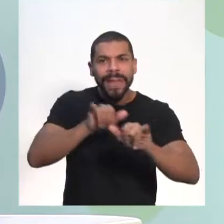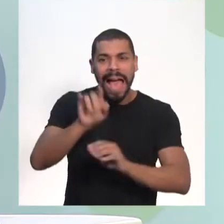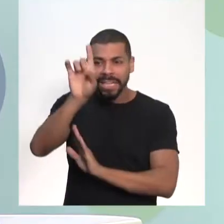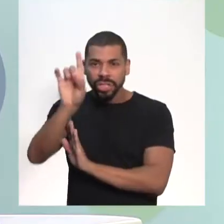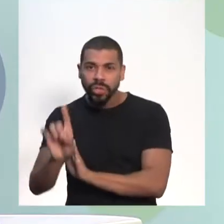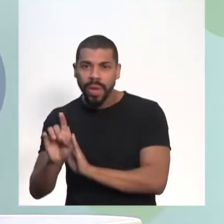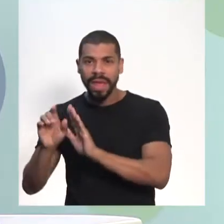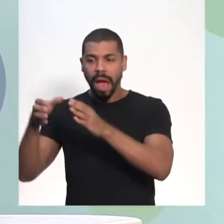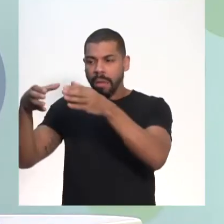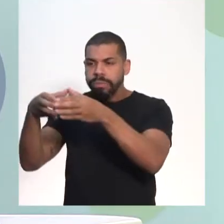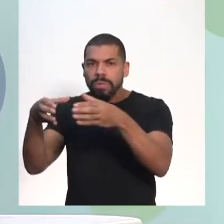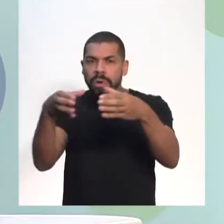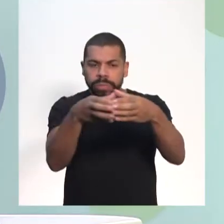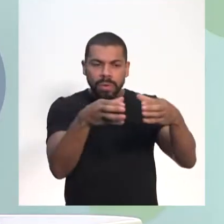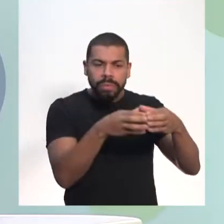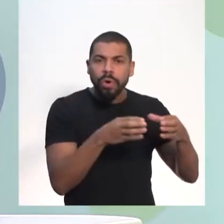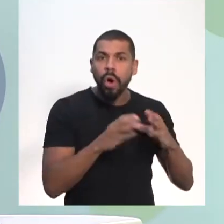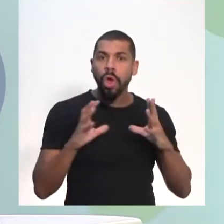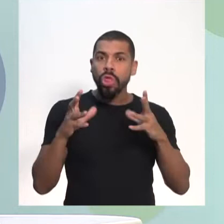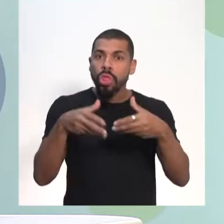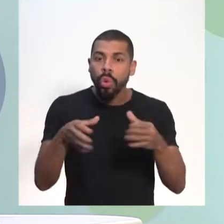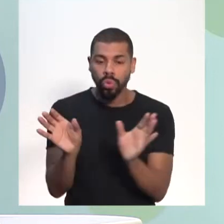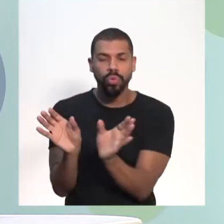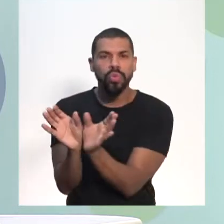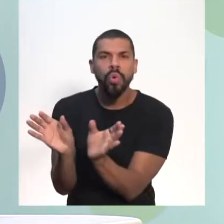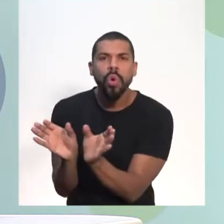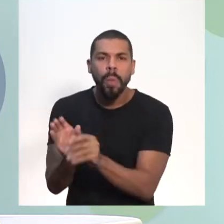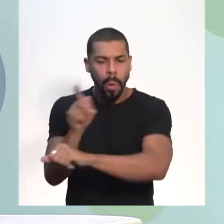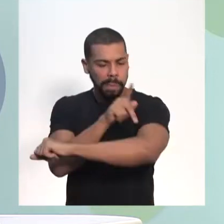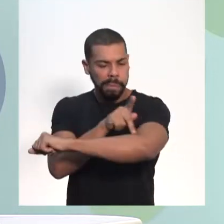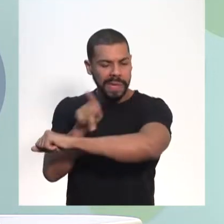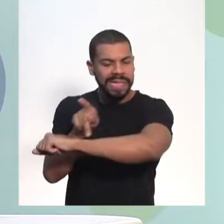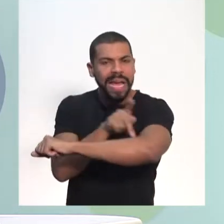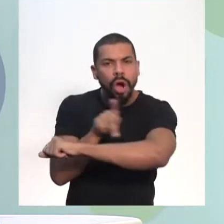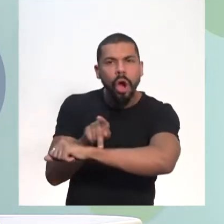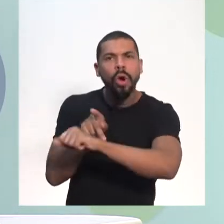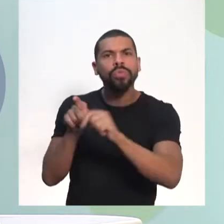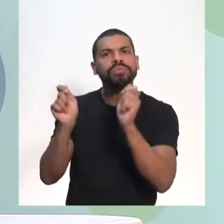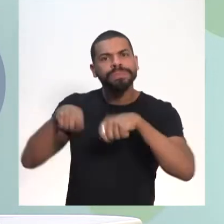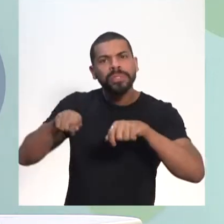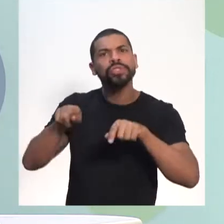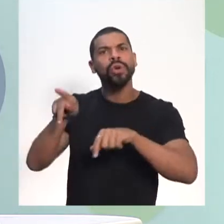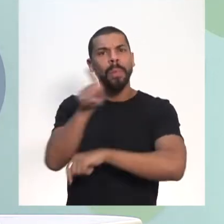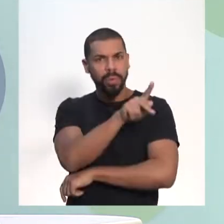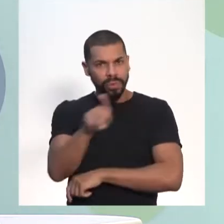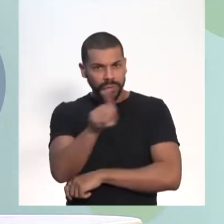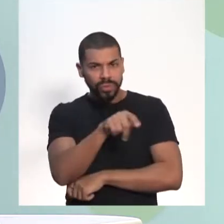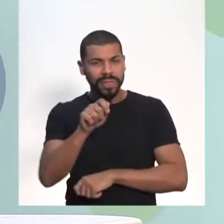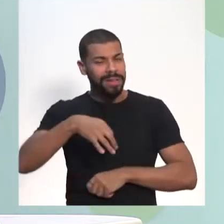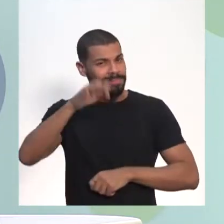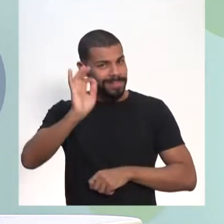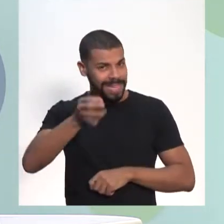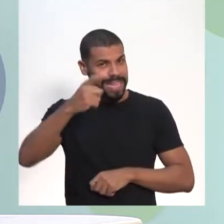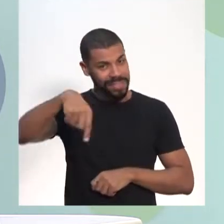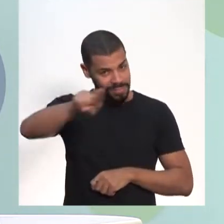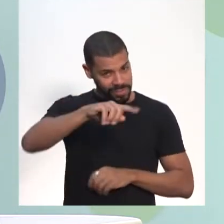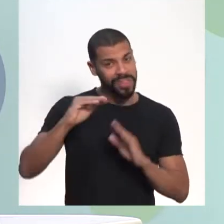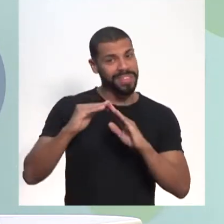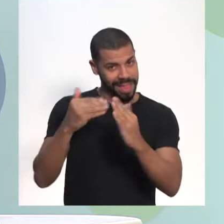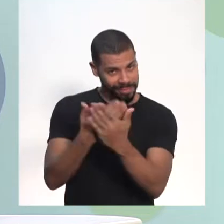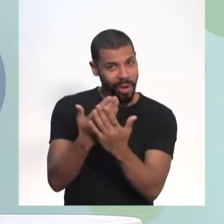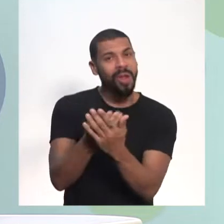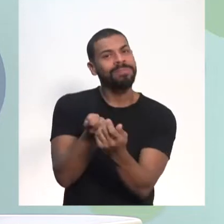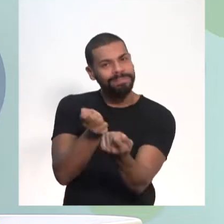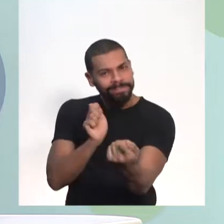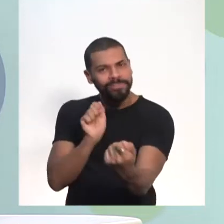ensino também, os dirigentes, com toda a equipe, núcleo pedagógico, supervisores, e temos certeza que todos vocês aí na escola também. Mas realmente